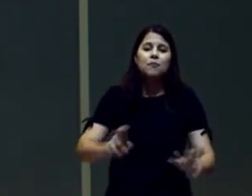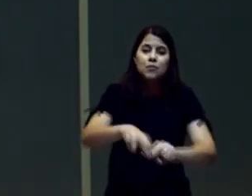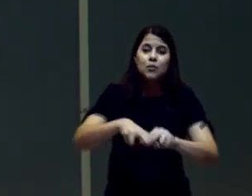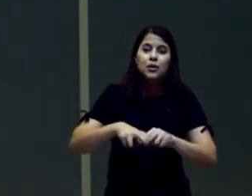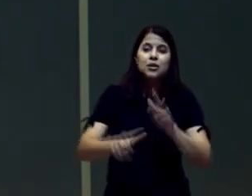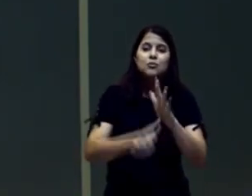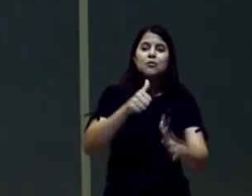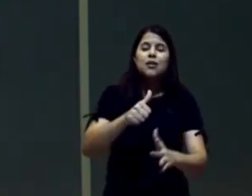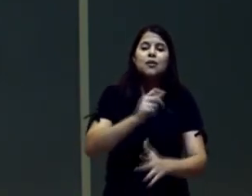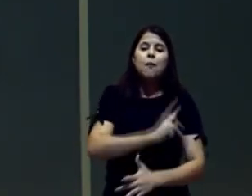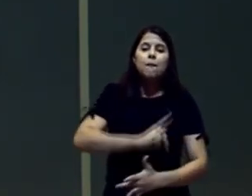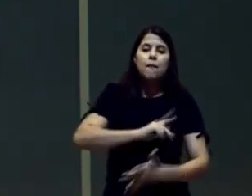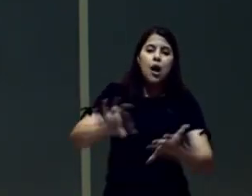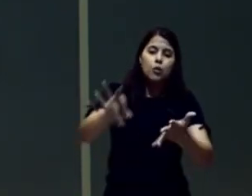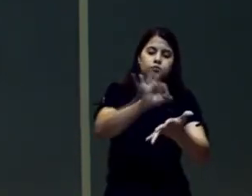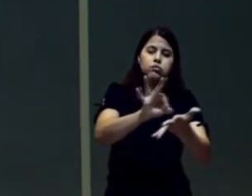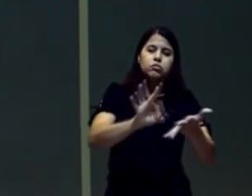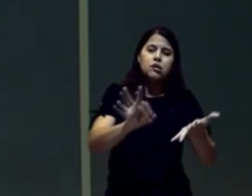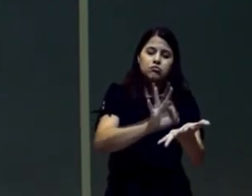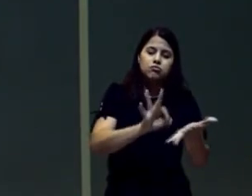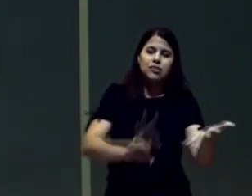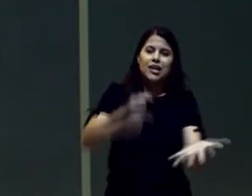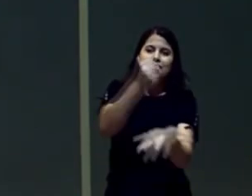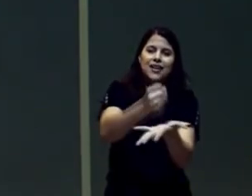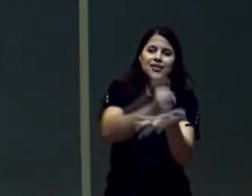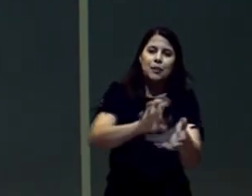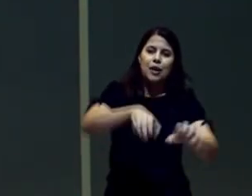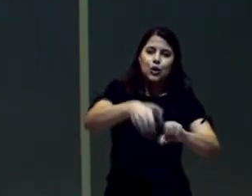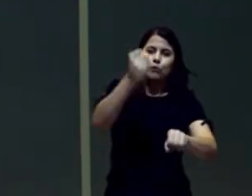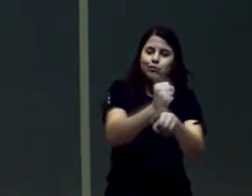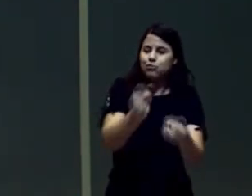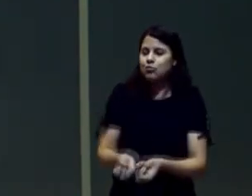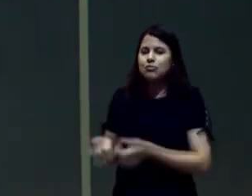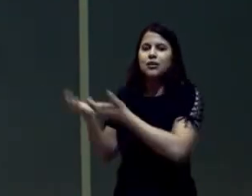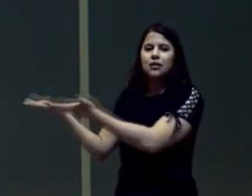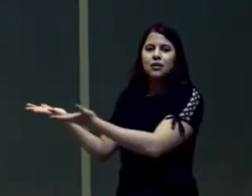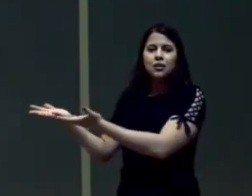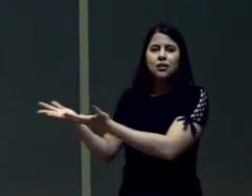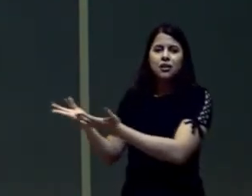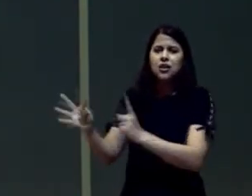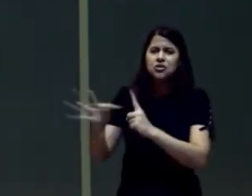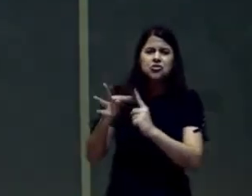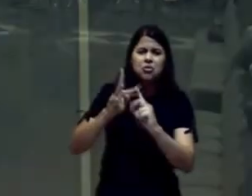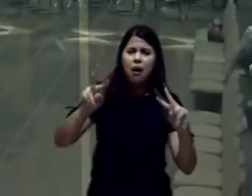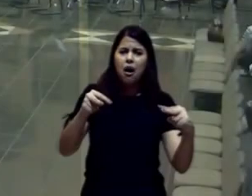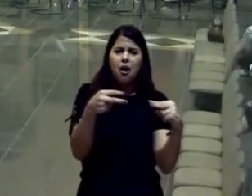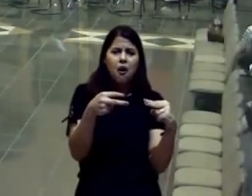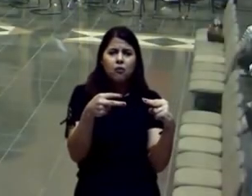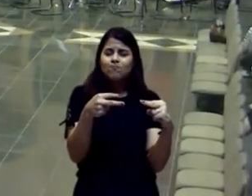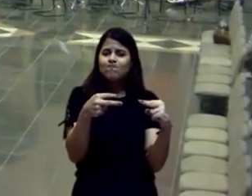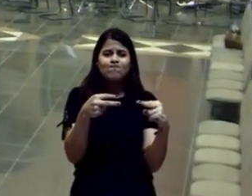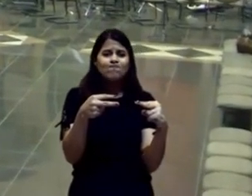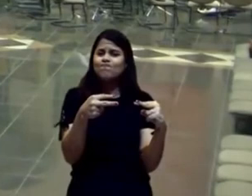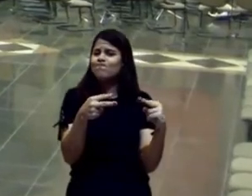ele registra, o testamento está feito. Timóteo não tem o último olhar de Paulo, Timóteo não tem o som de